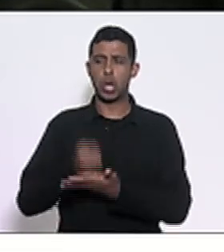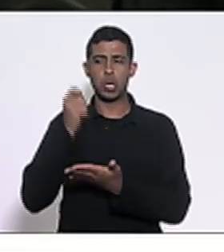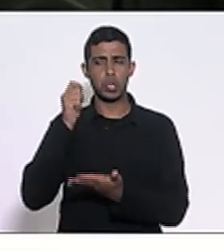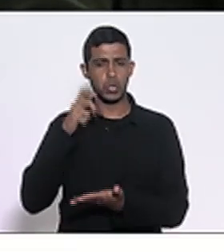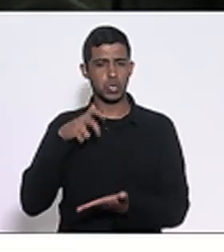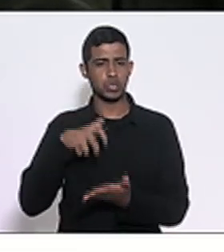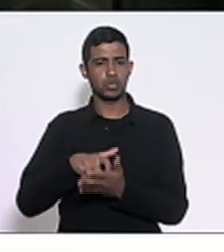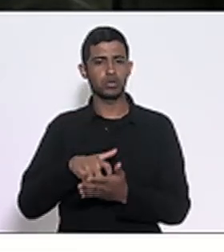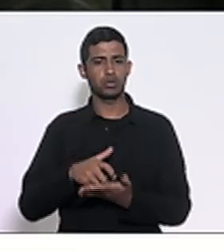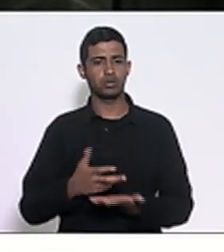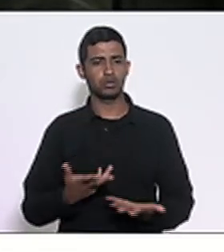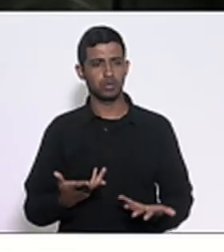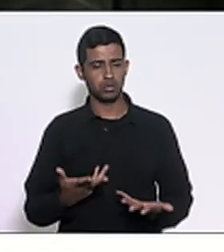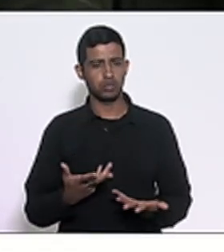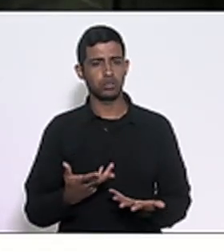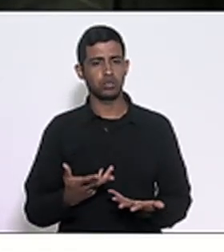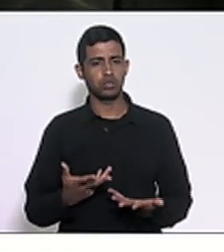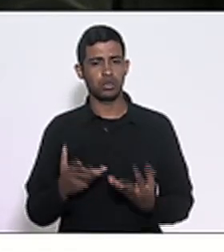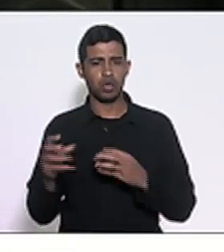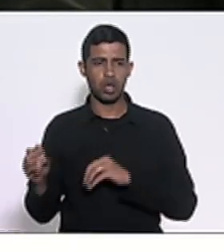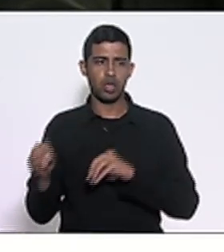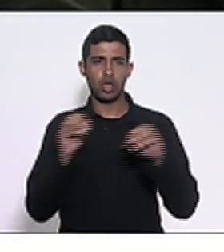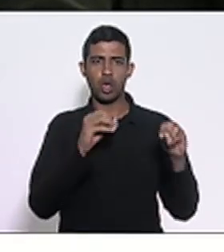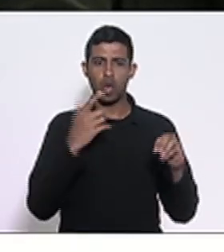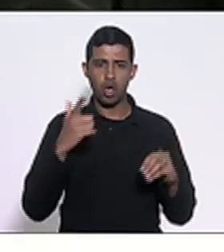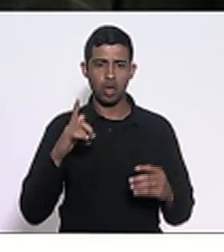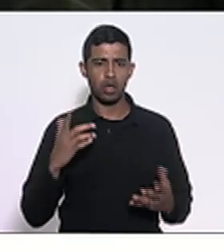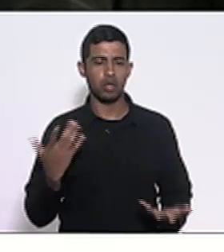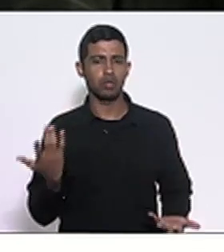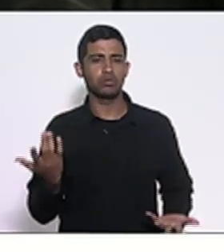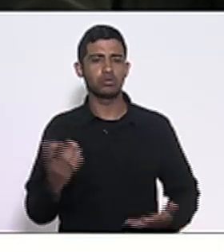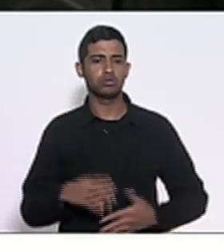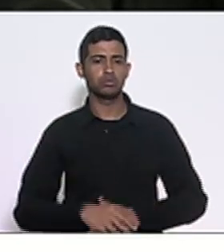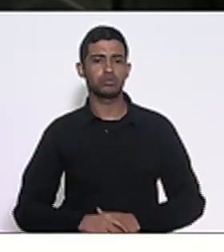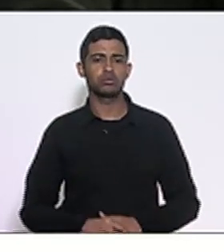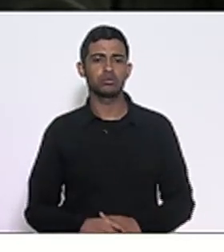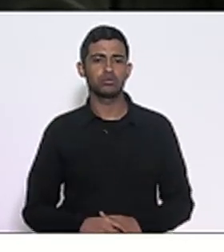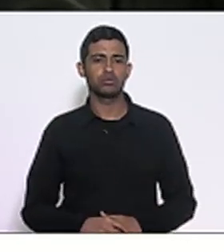para a tumba junto com o mainframe. Então,